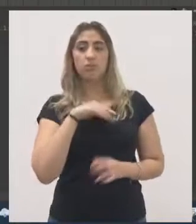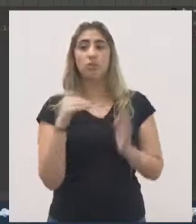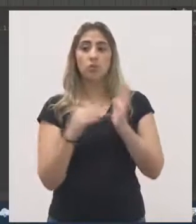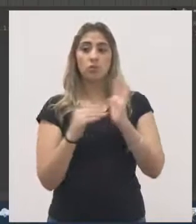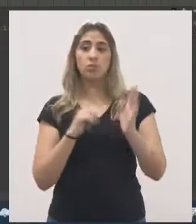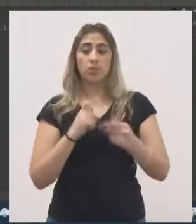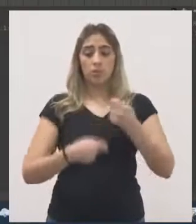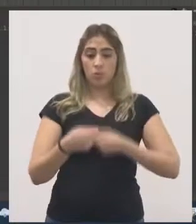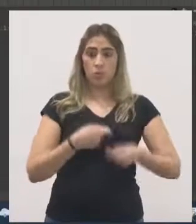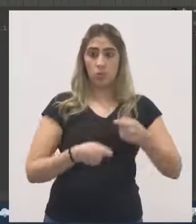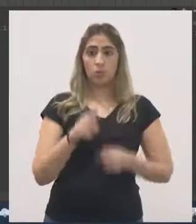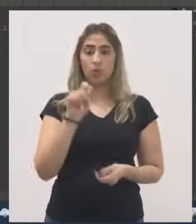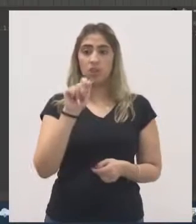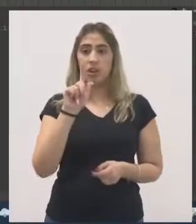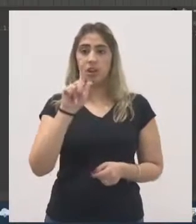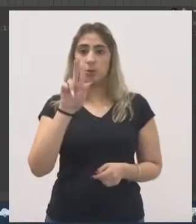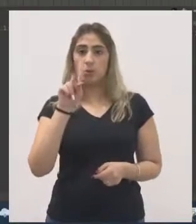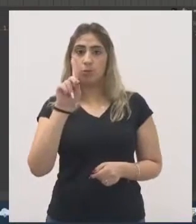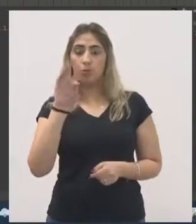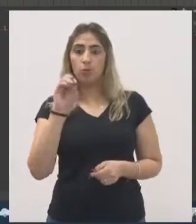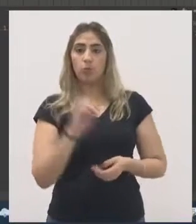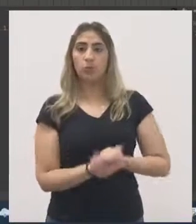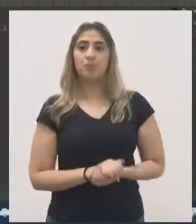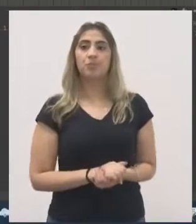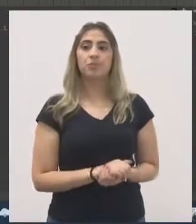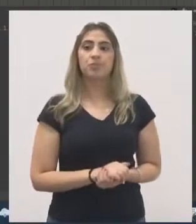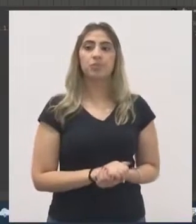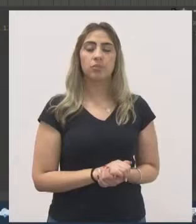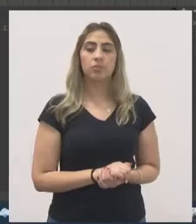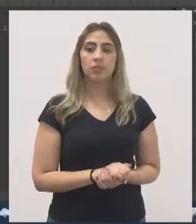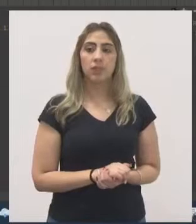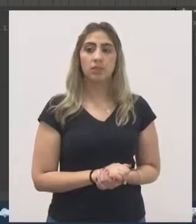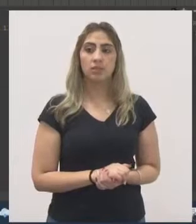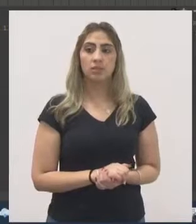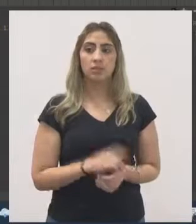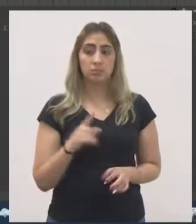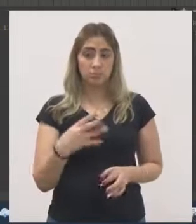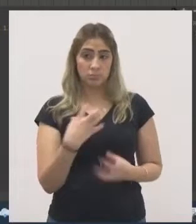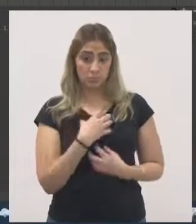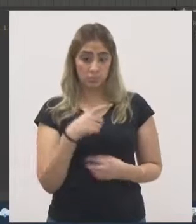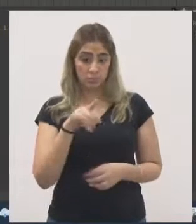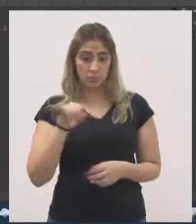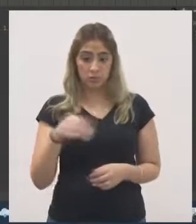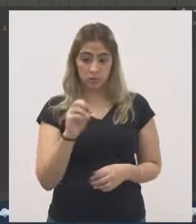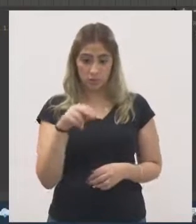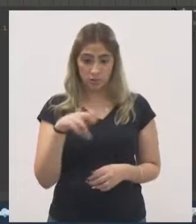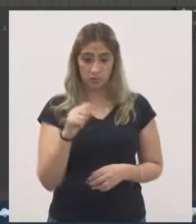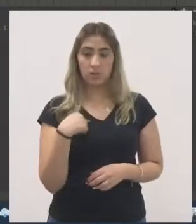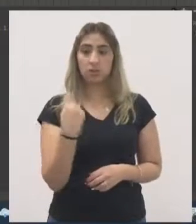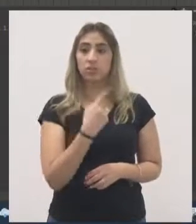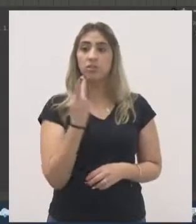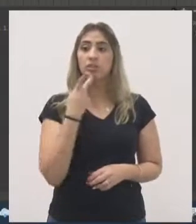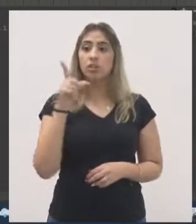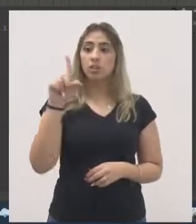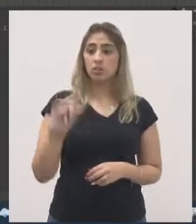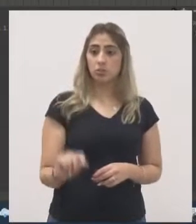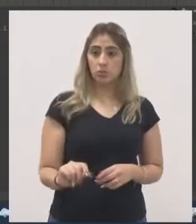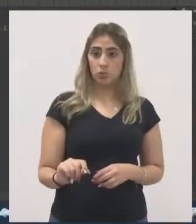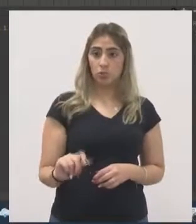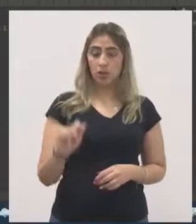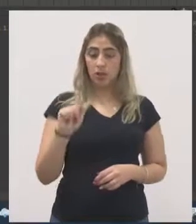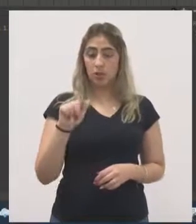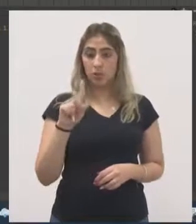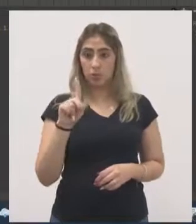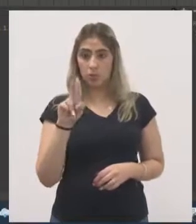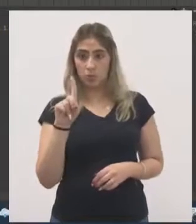o controle de agudo. Então, aqui que você controla o agudo. No caso da Joana, a gente falou que ia diminuir um pouco o agudo,